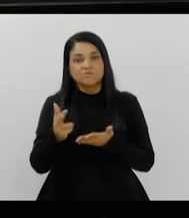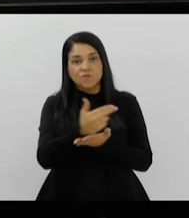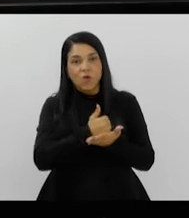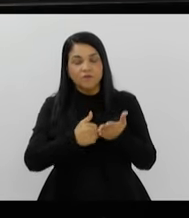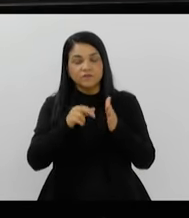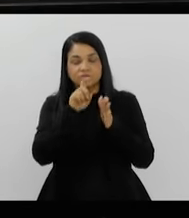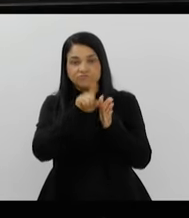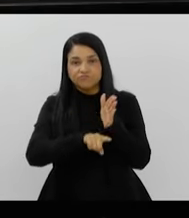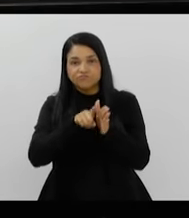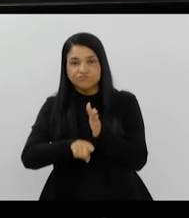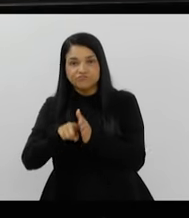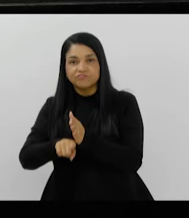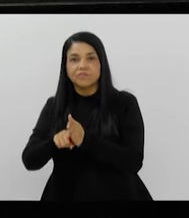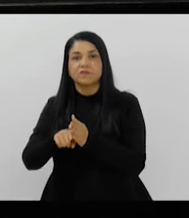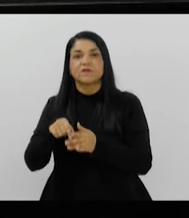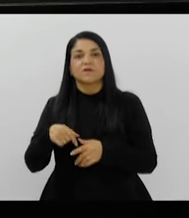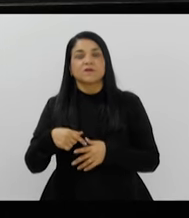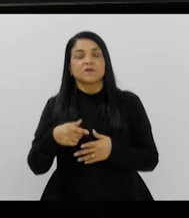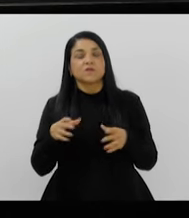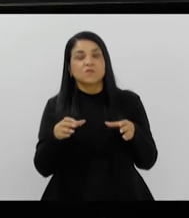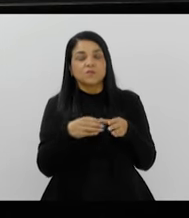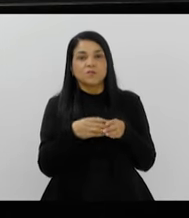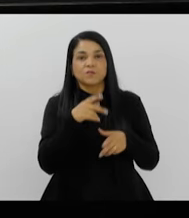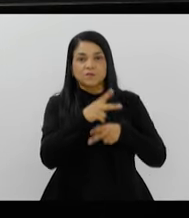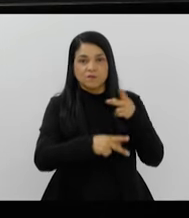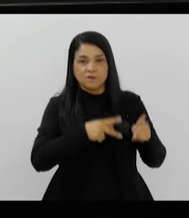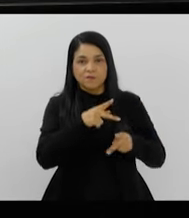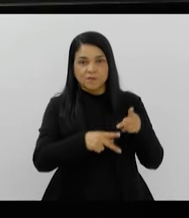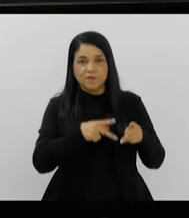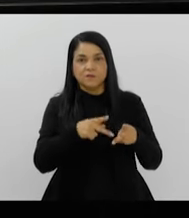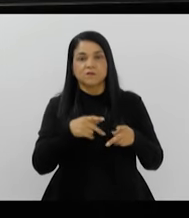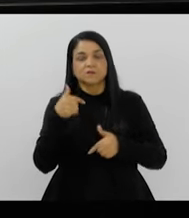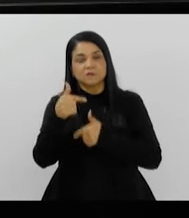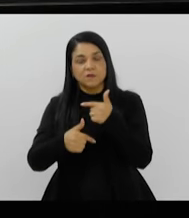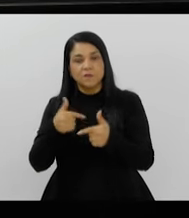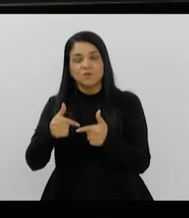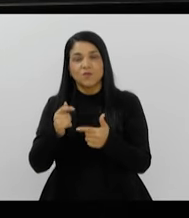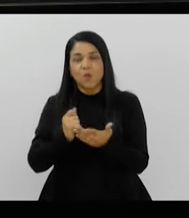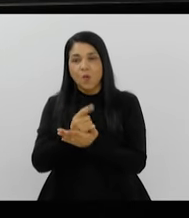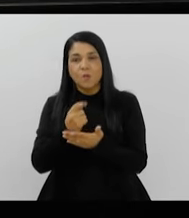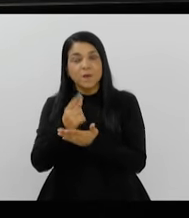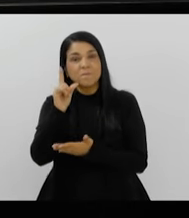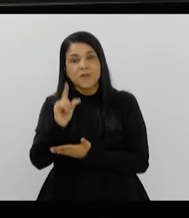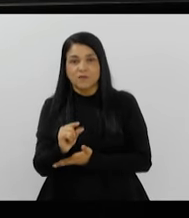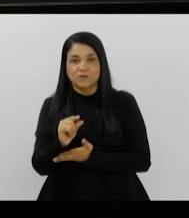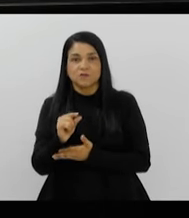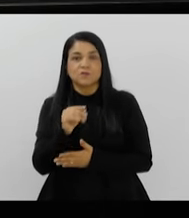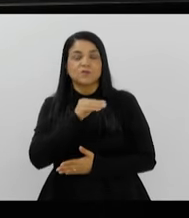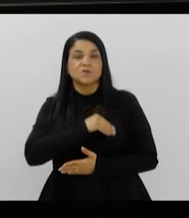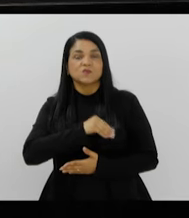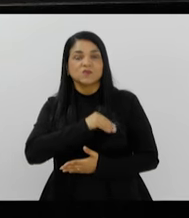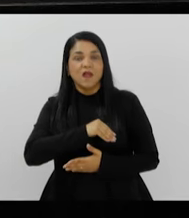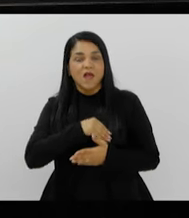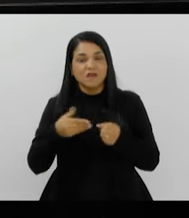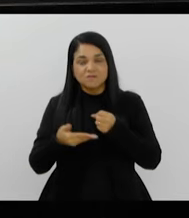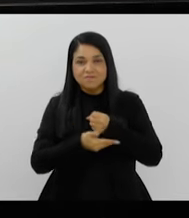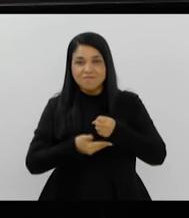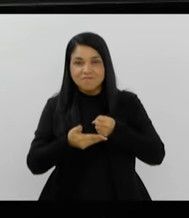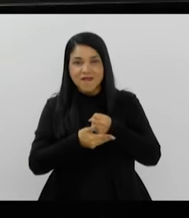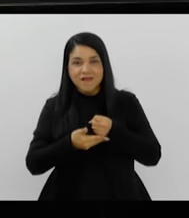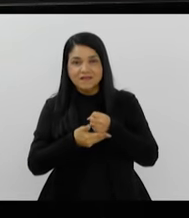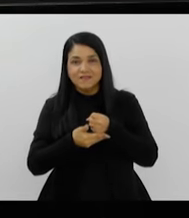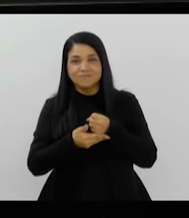classe trabalhadora, cujo poder de compra está cada dia menor. O nosso salário mínimo regional não